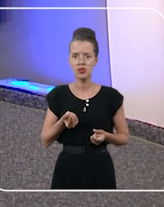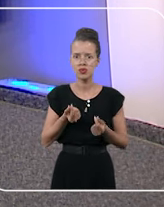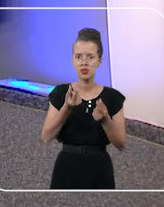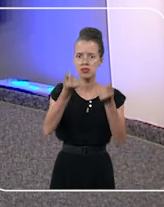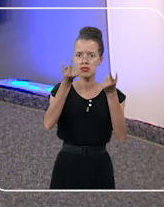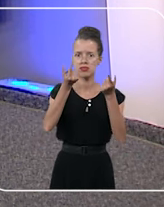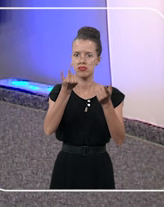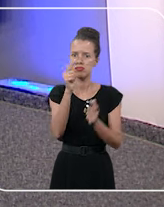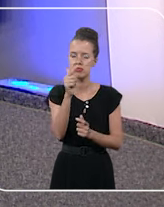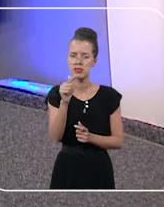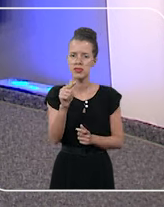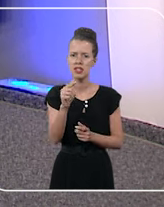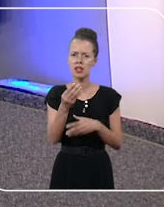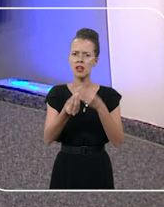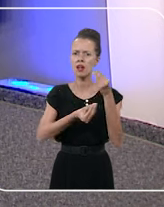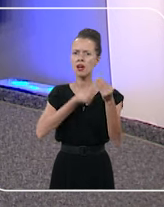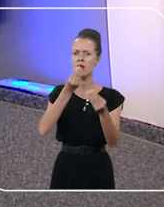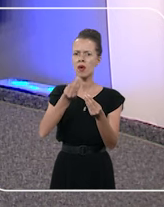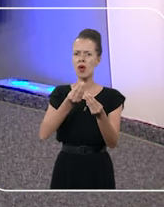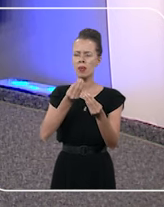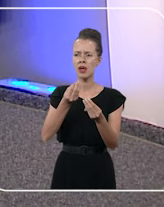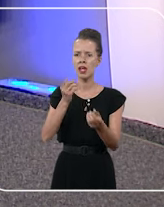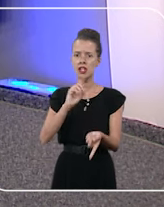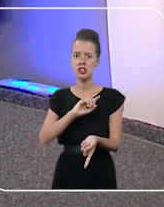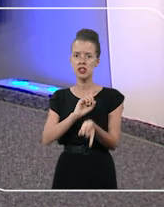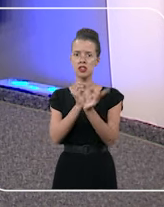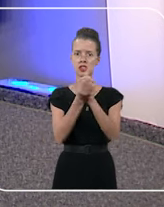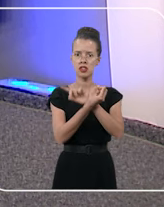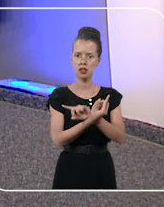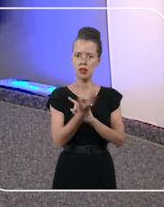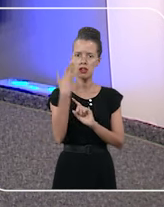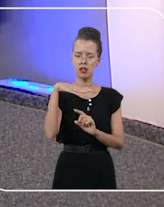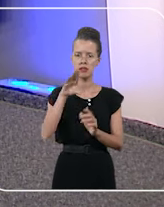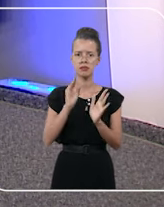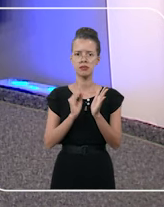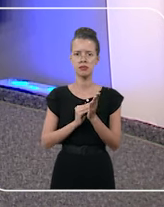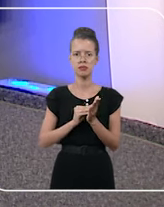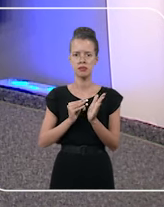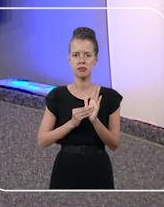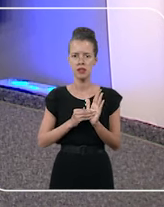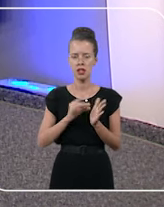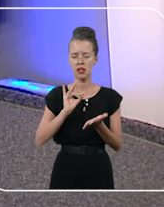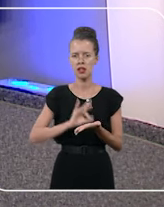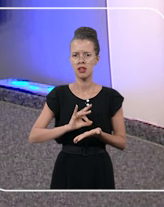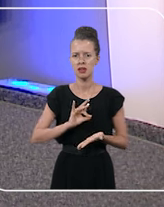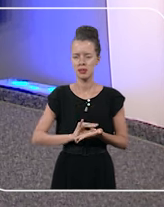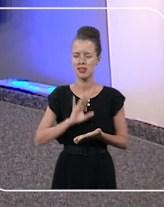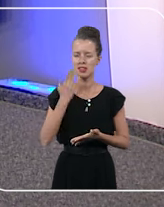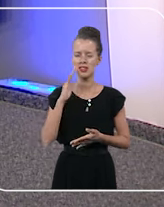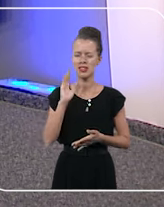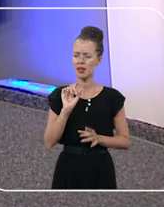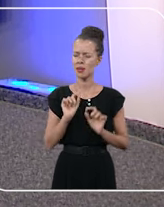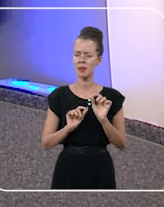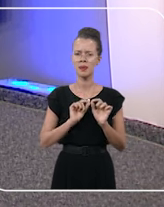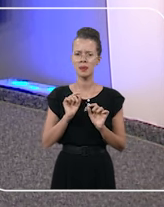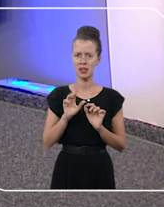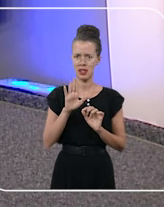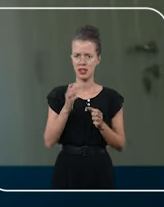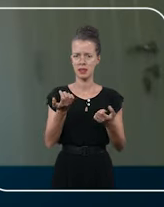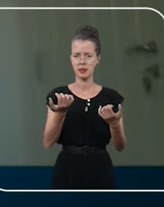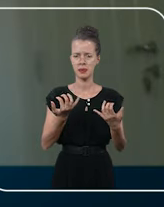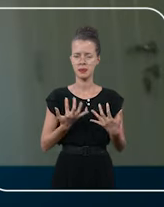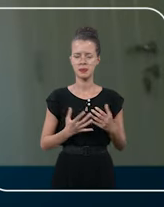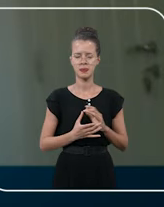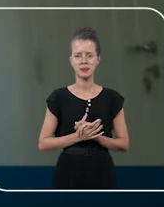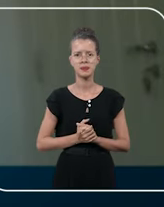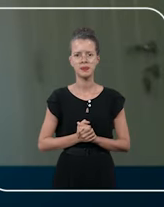de inversão do ônus da prova? E aproveitando para a gente entender direito o que seria a inversão do ônus da prova para quem ainda não sabe.